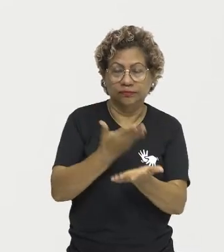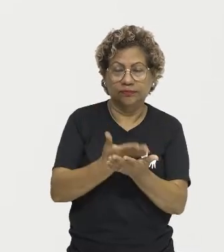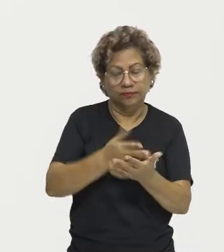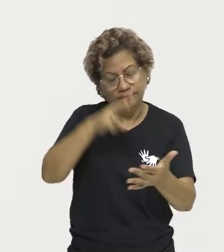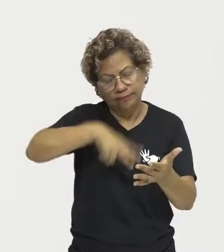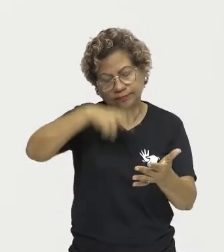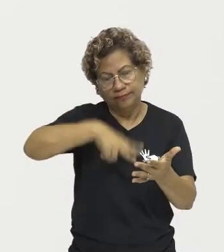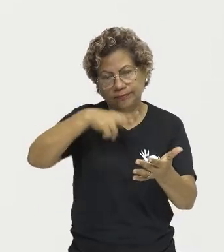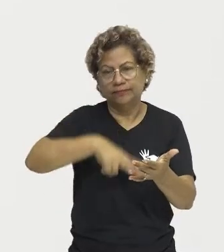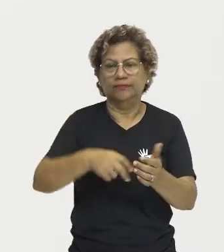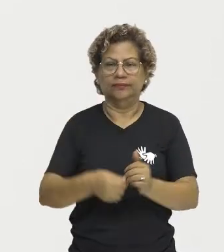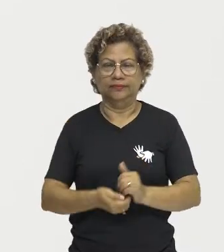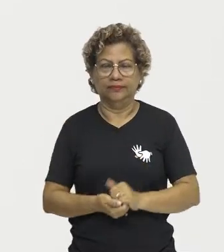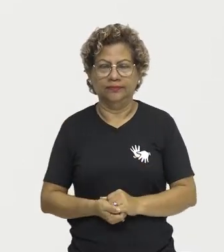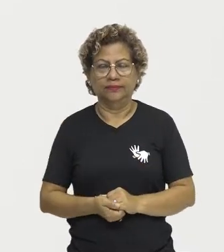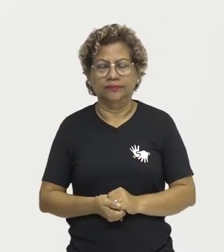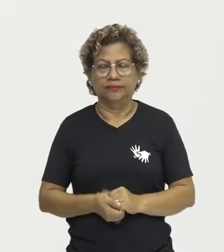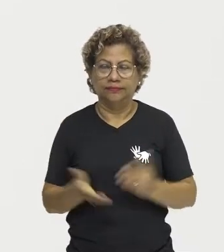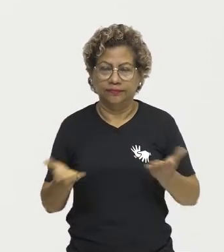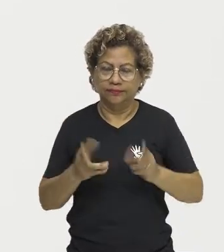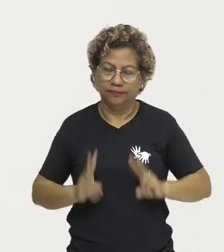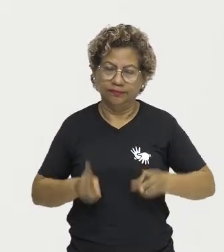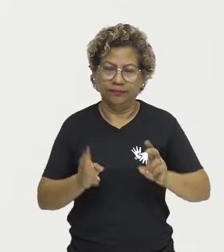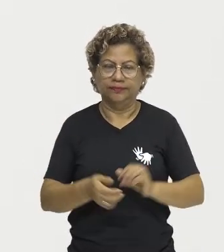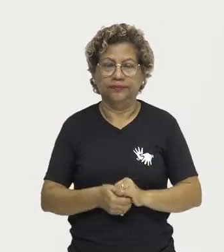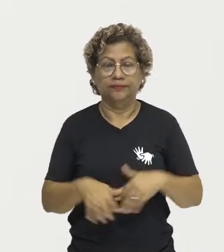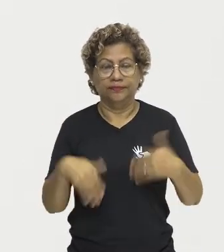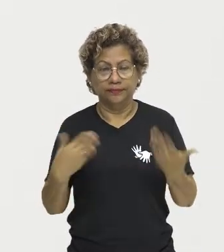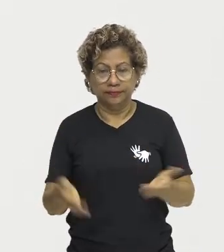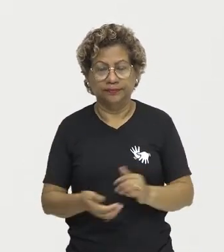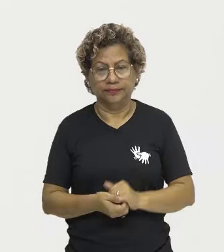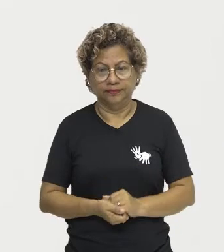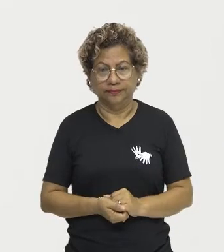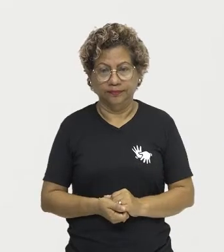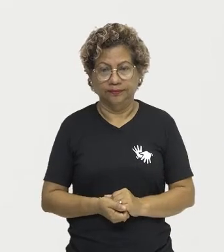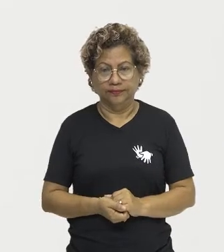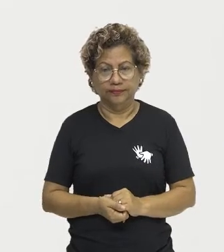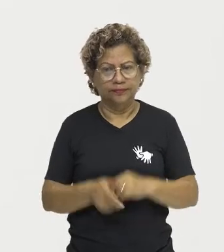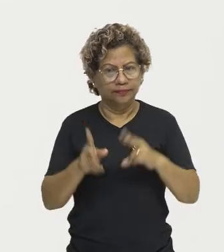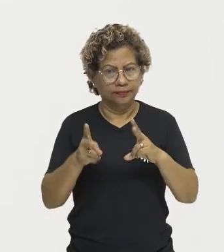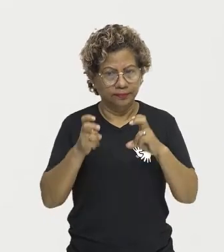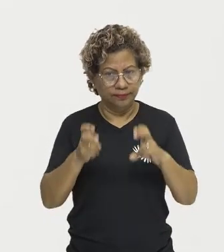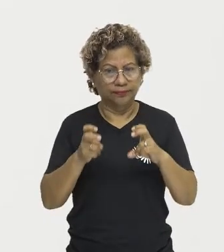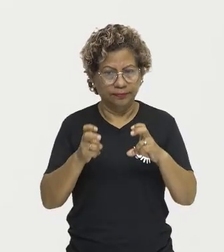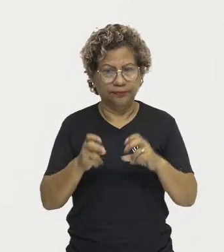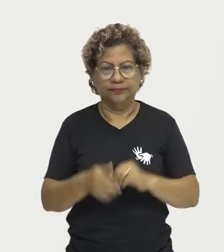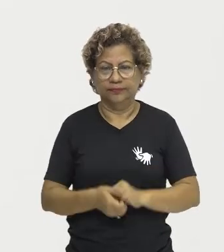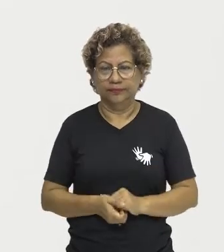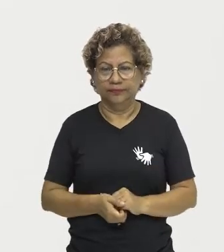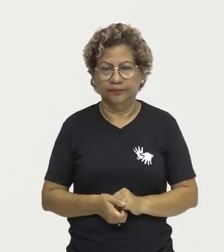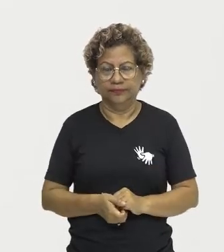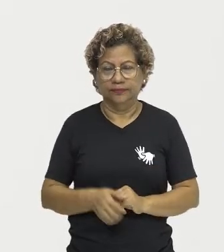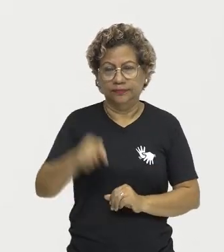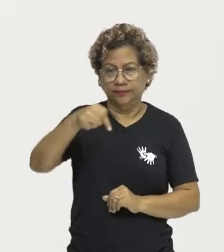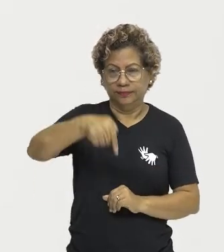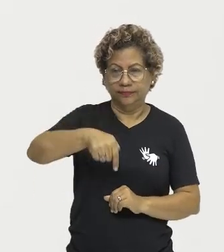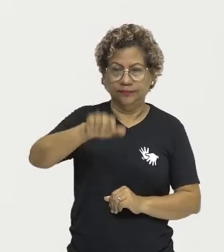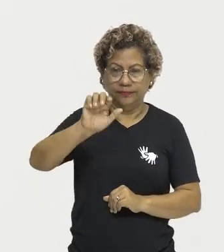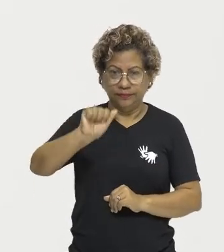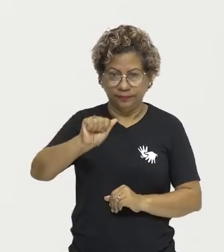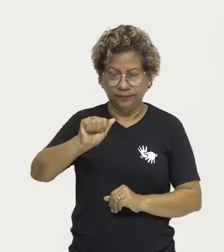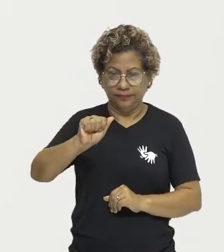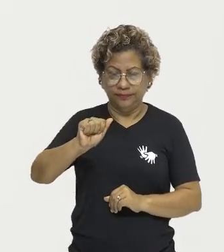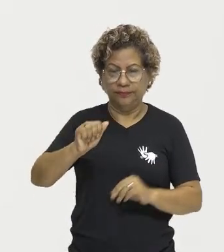de calor para o corpo A, ele cedeu. E a quantidade do corpo B, ele recebeu.